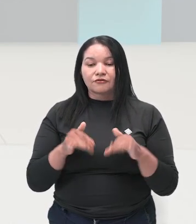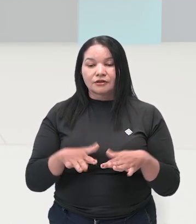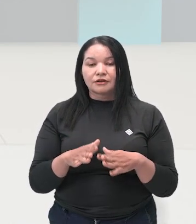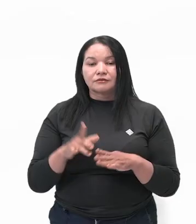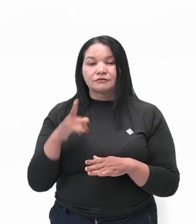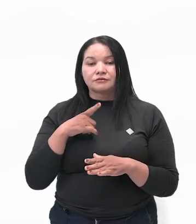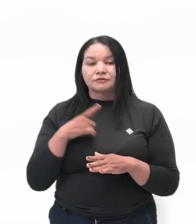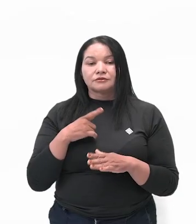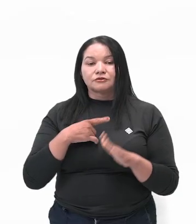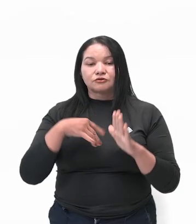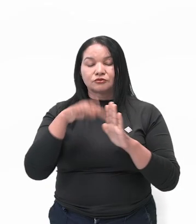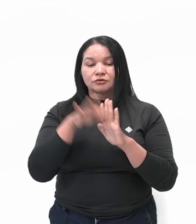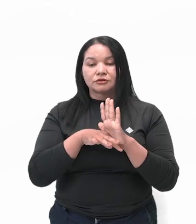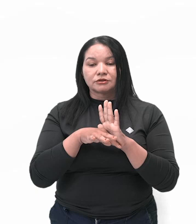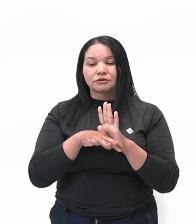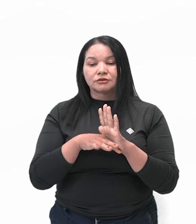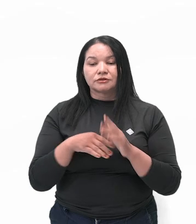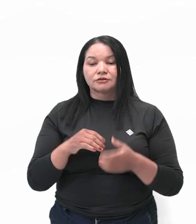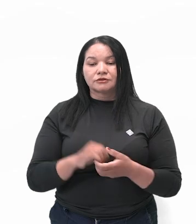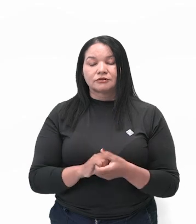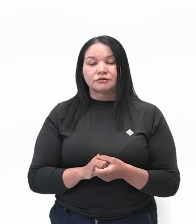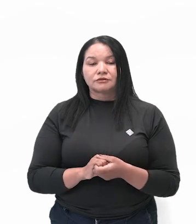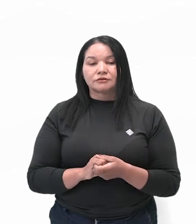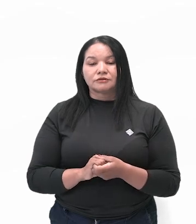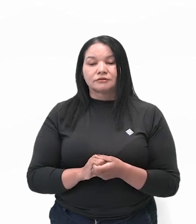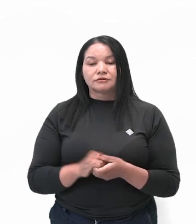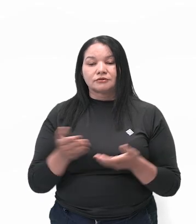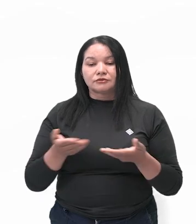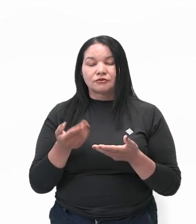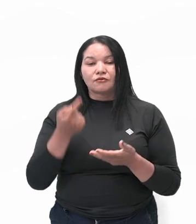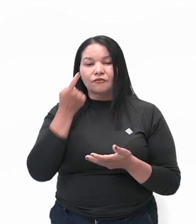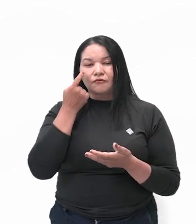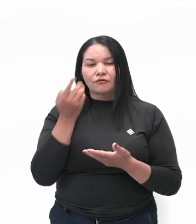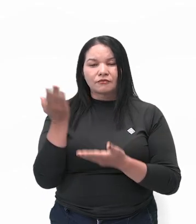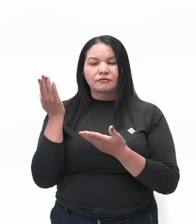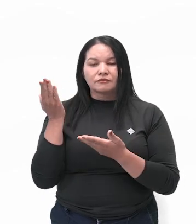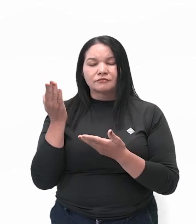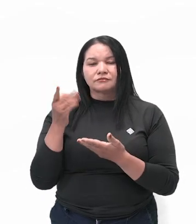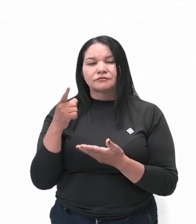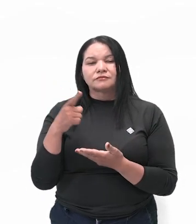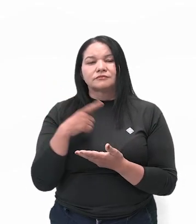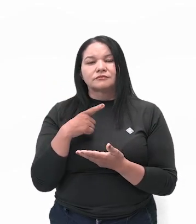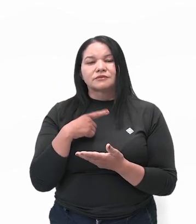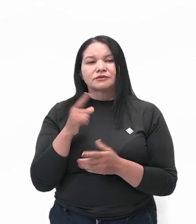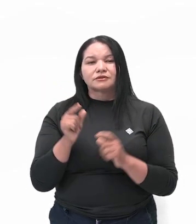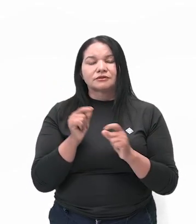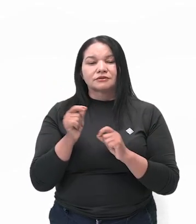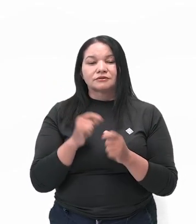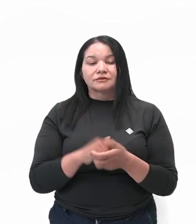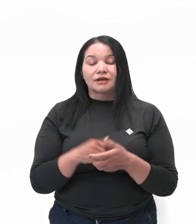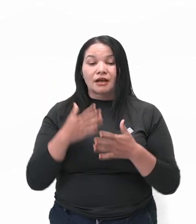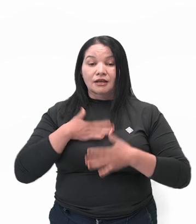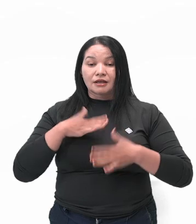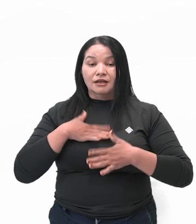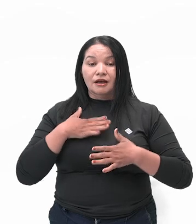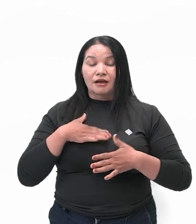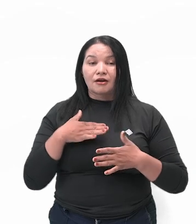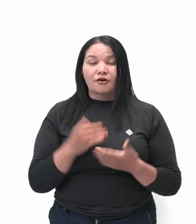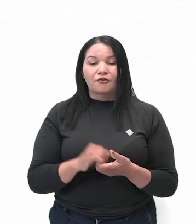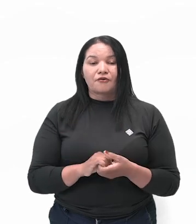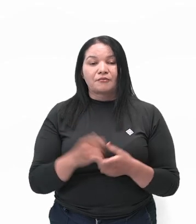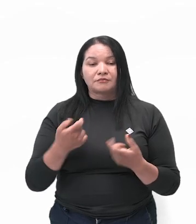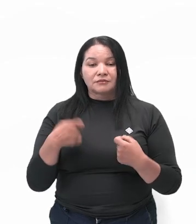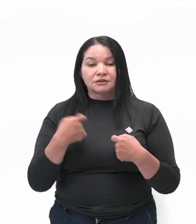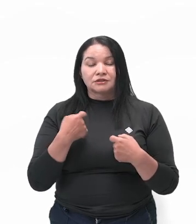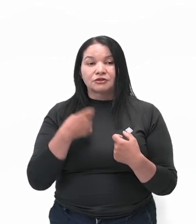esse texto aqui, ó. Na hora que você for olhar esse texto, você não vai se desesperar, ok?